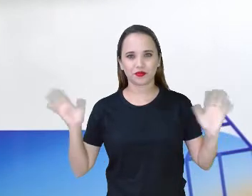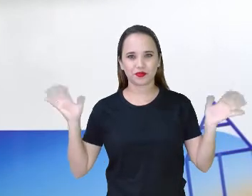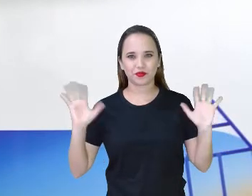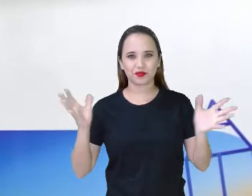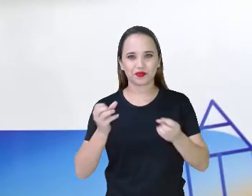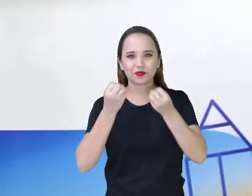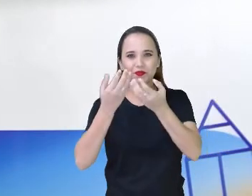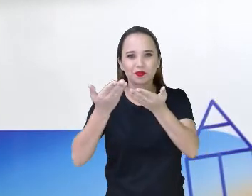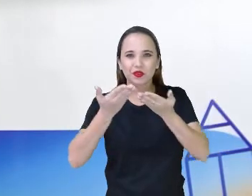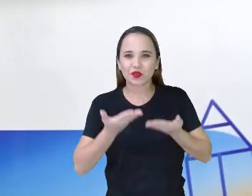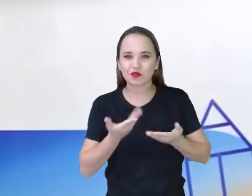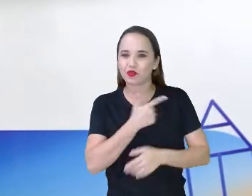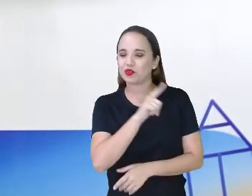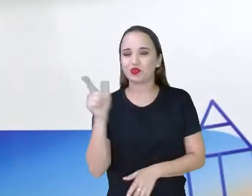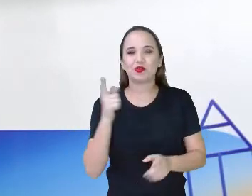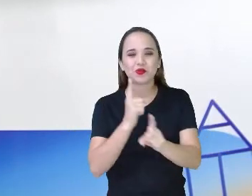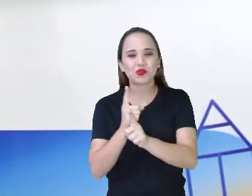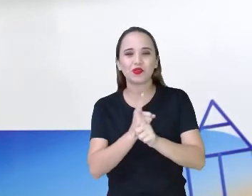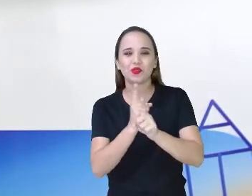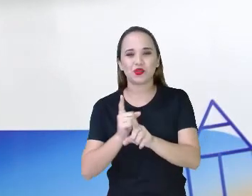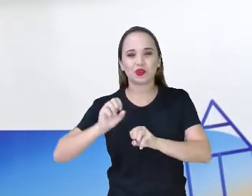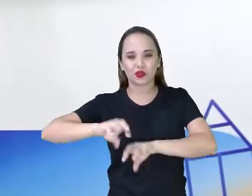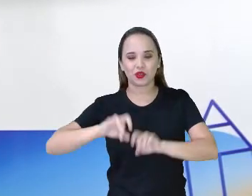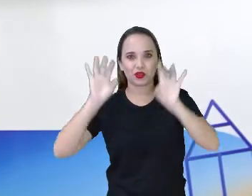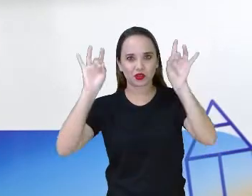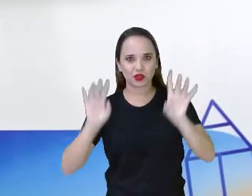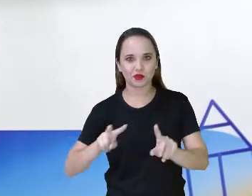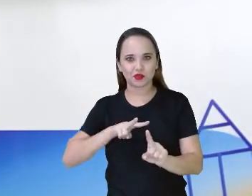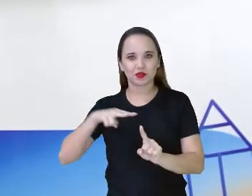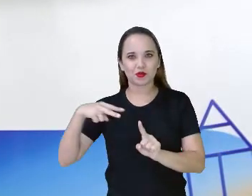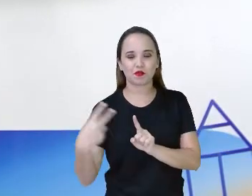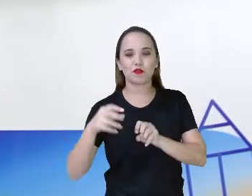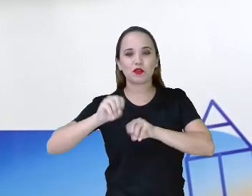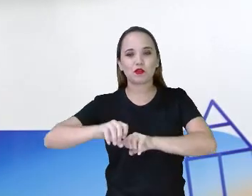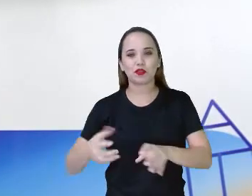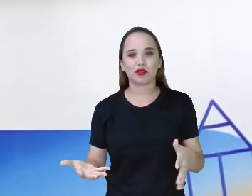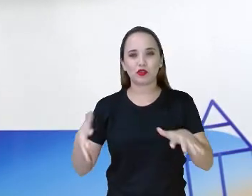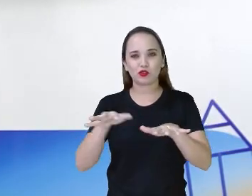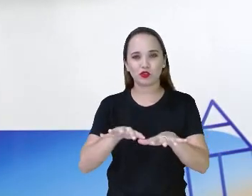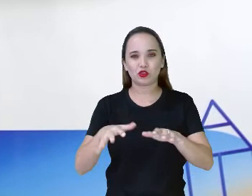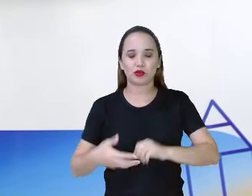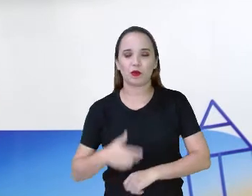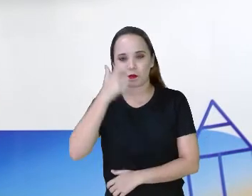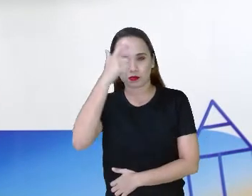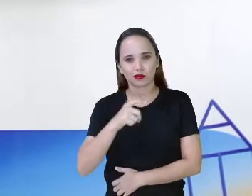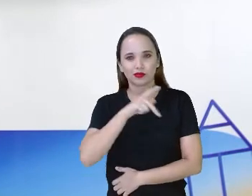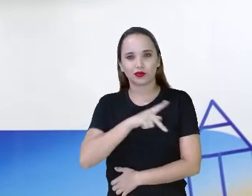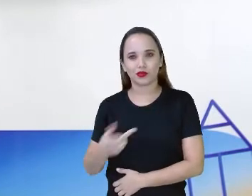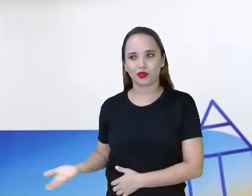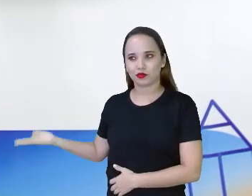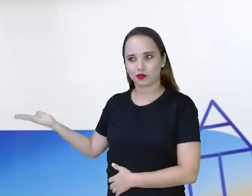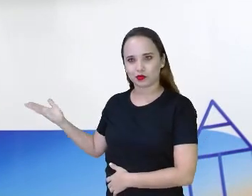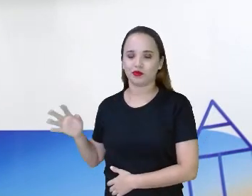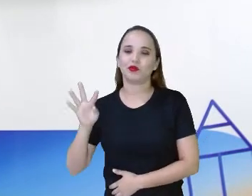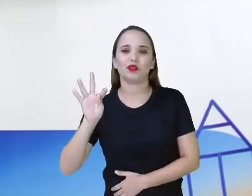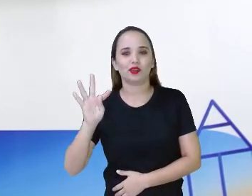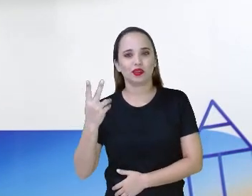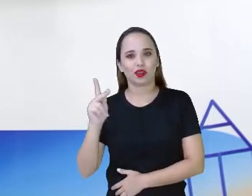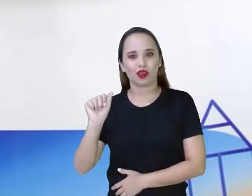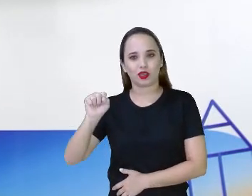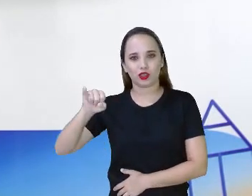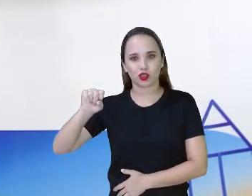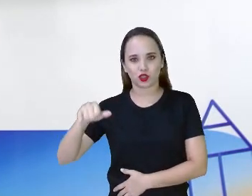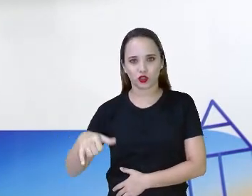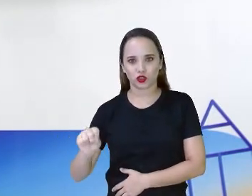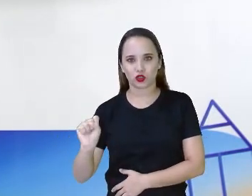Olá, seja bem-vindo a mais um encontro de educação especial na perspectiva da educação inclusiva. Meu nome é Thaís Luz e esse é o meu